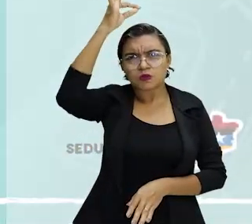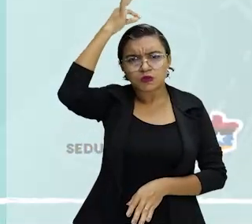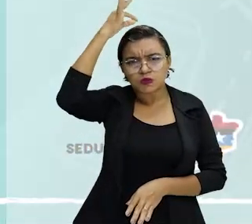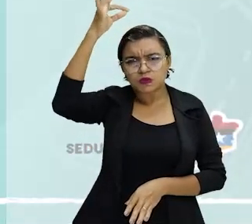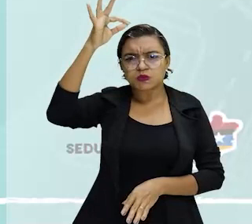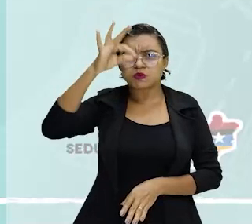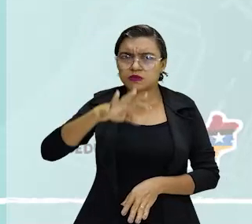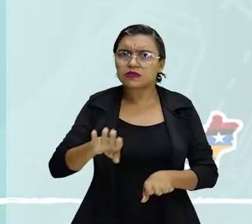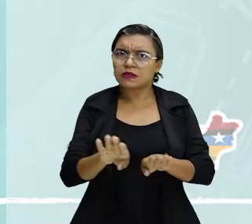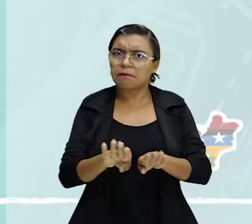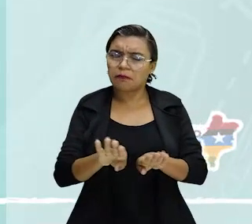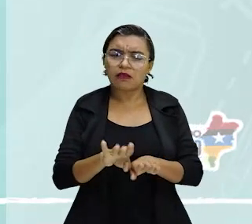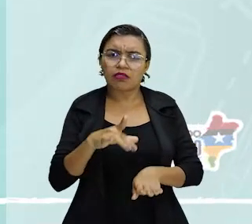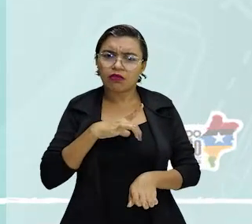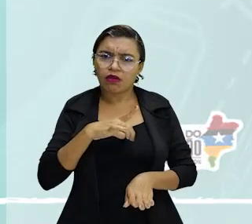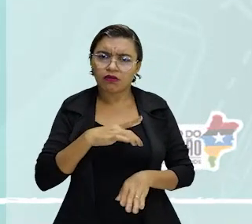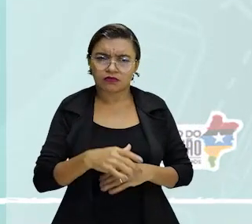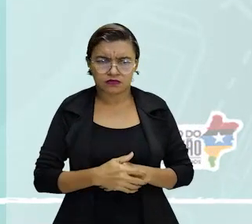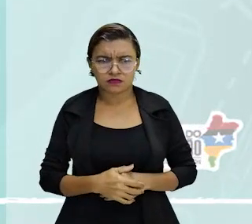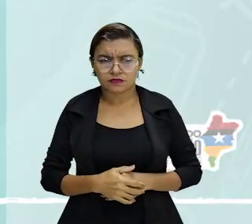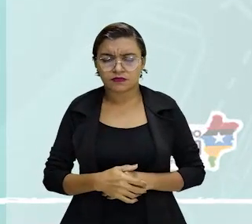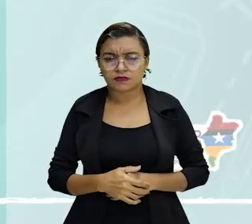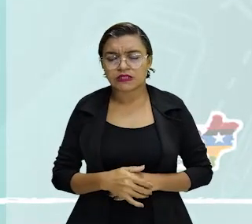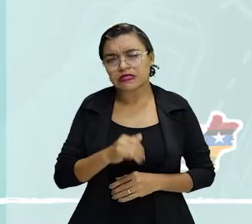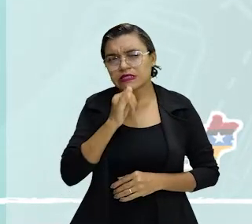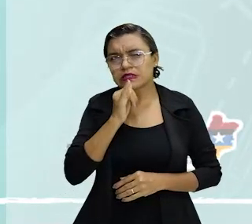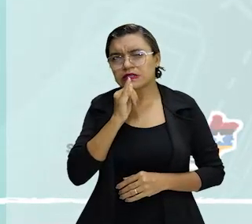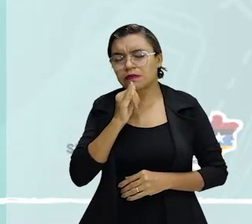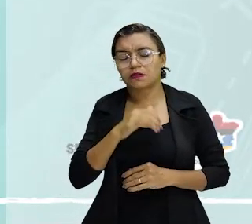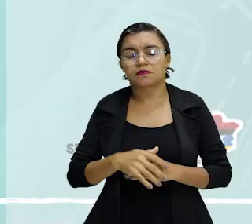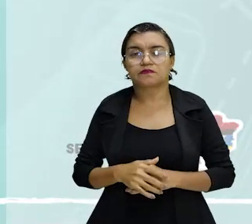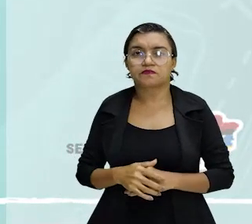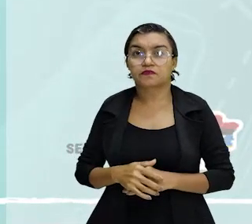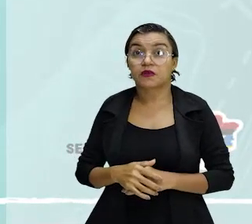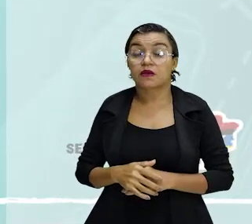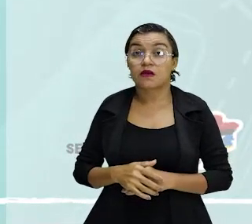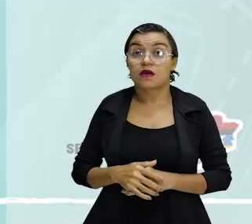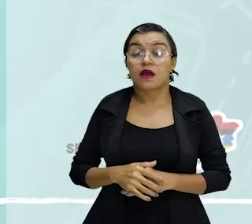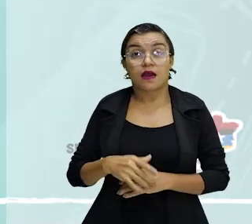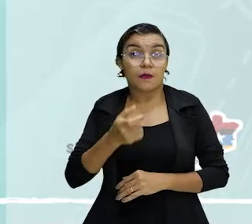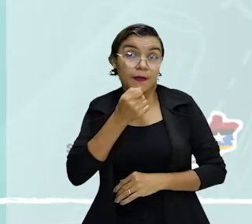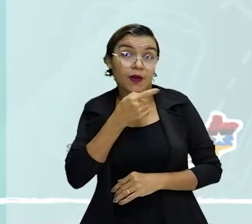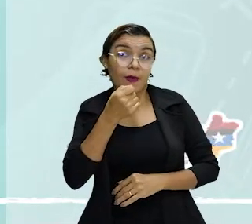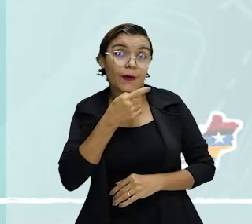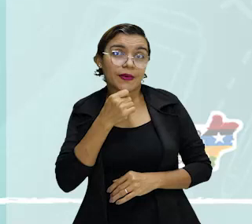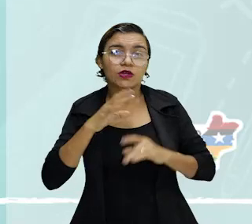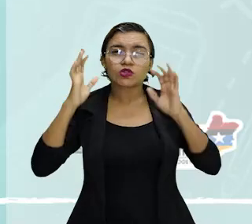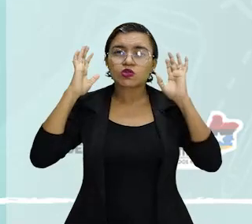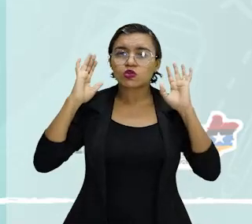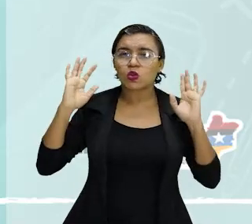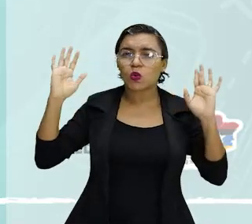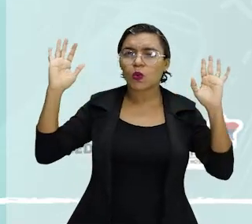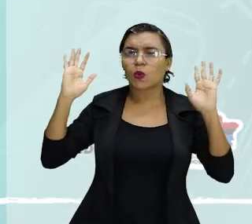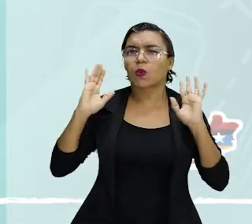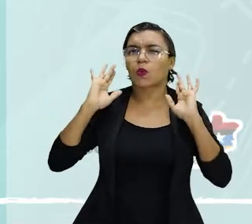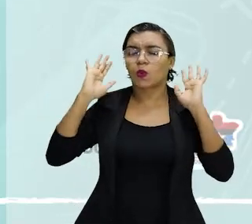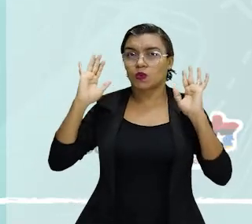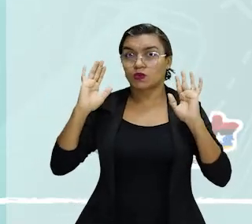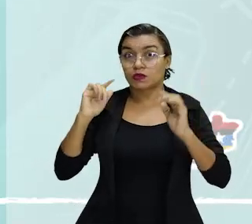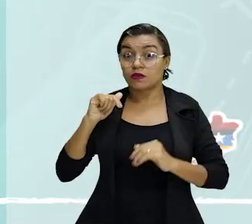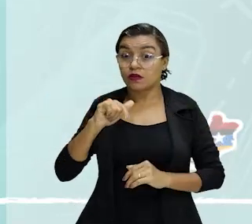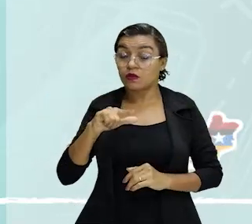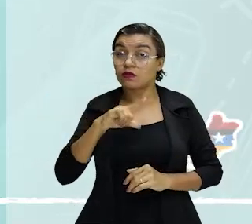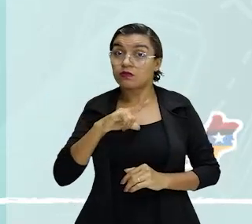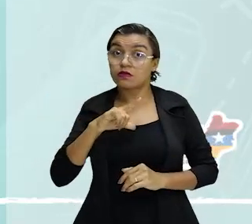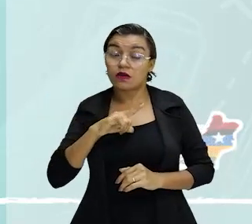de Shakespeare que é bem conhecida, que é Sonho de uma Noite de Verão. É uma comédia. E nessa obra existe toda essa questão do